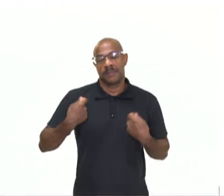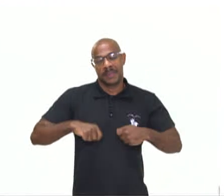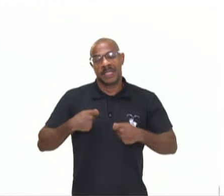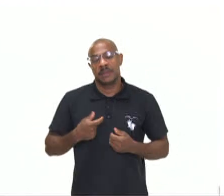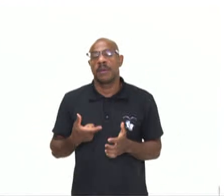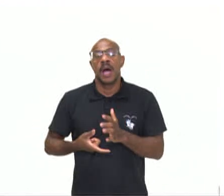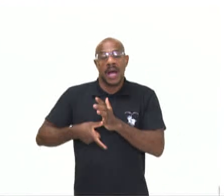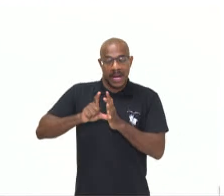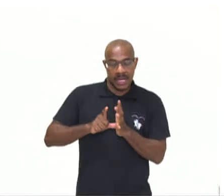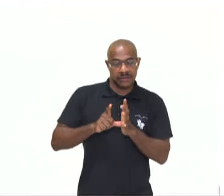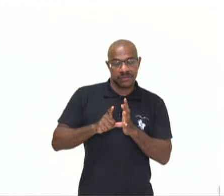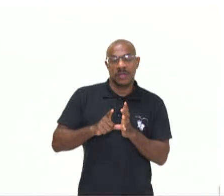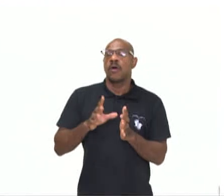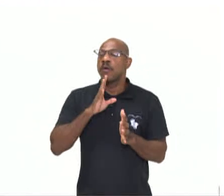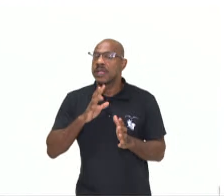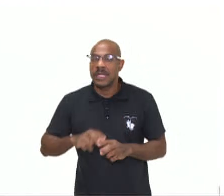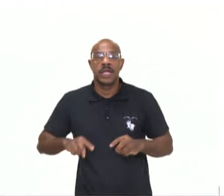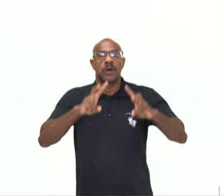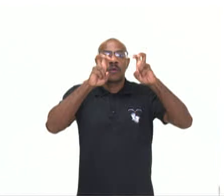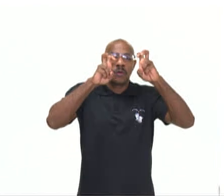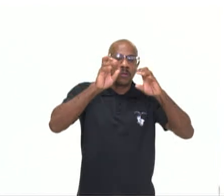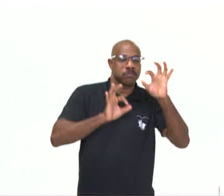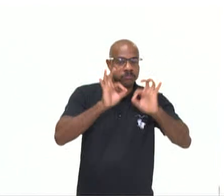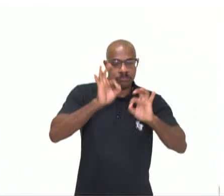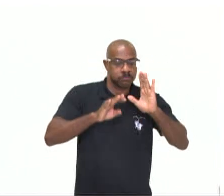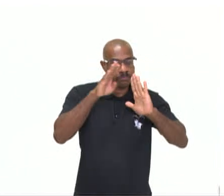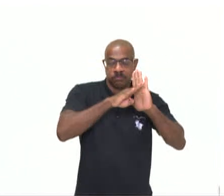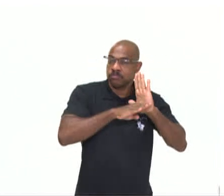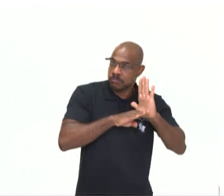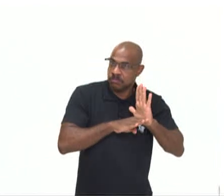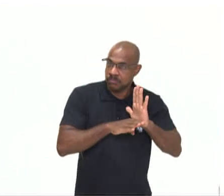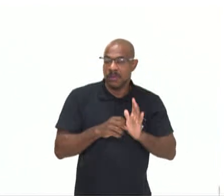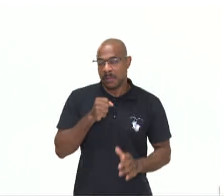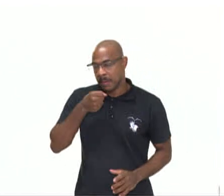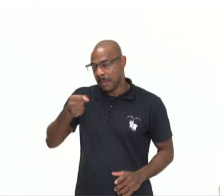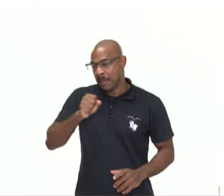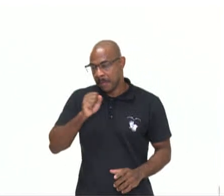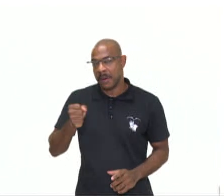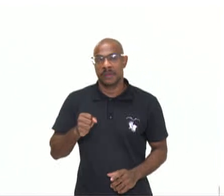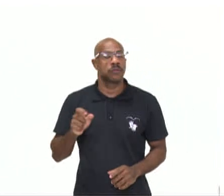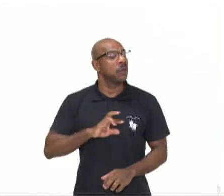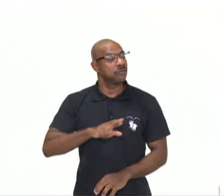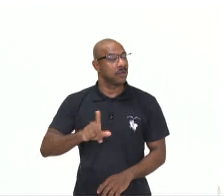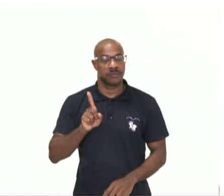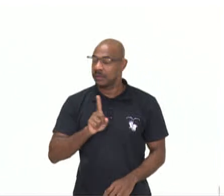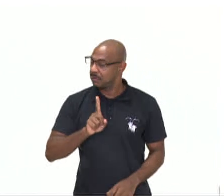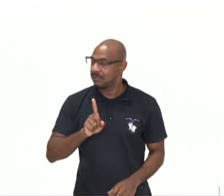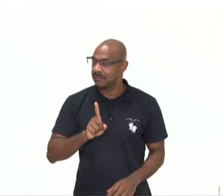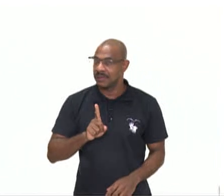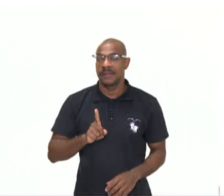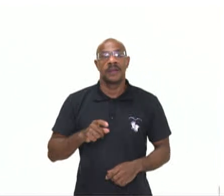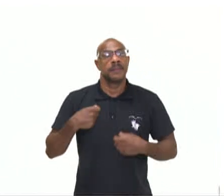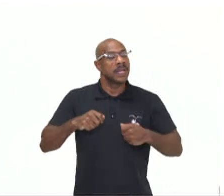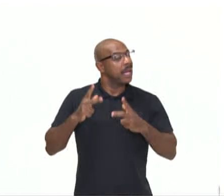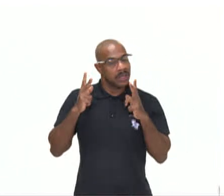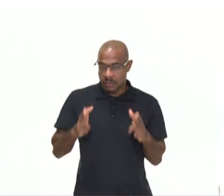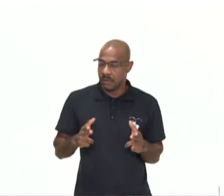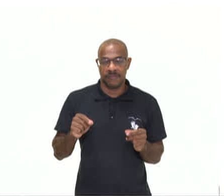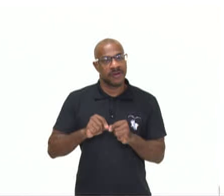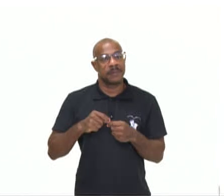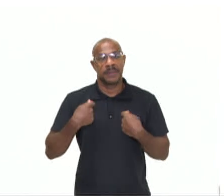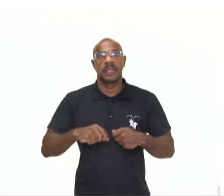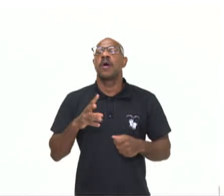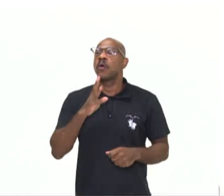prévio de um planejamento de um roteiro em uma entrevista isso não é diferente necessitamos